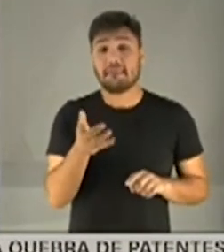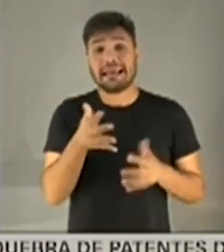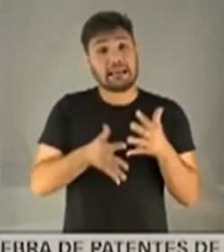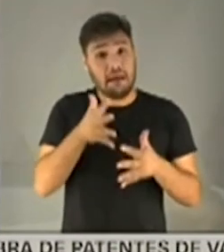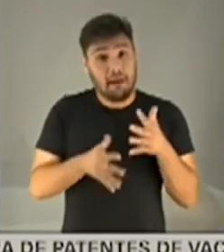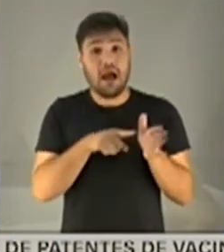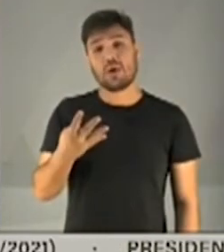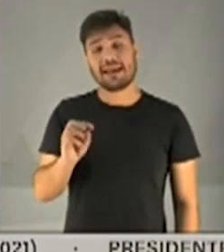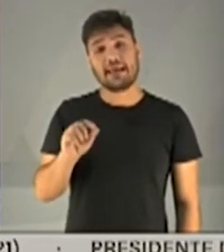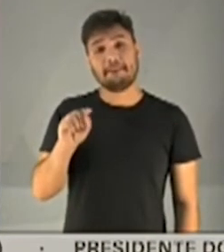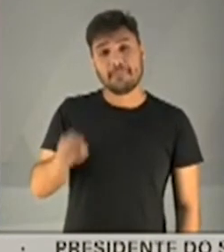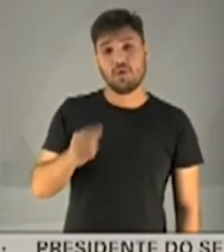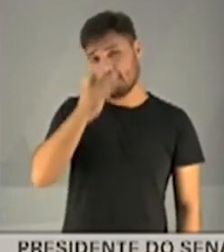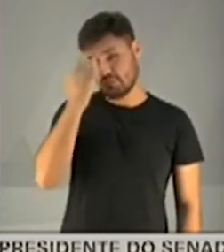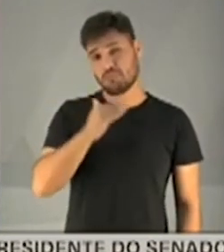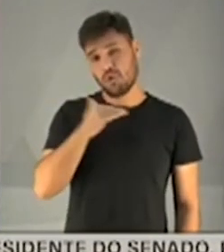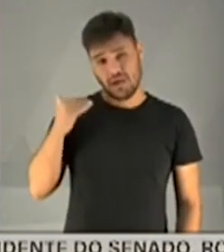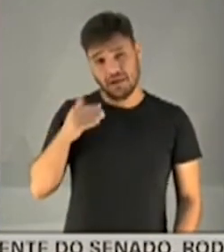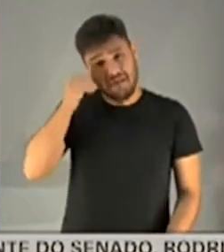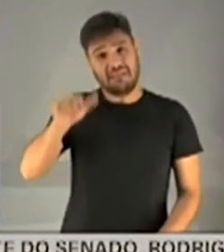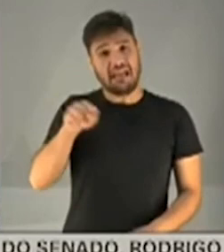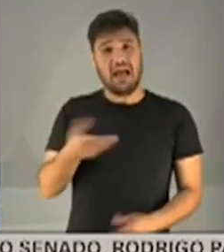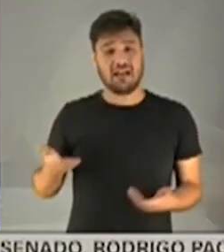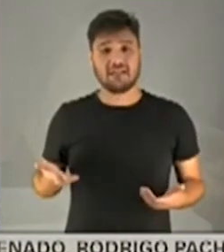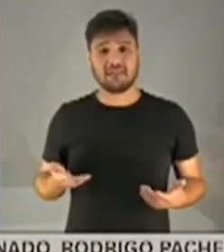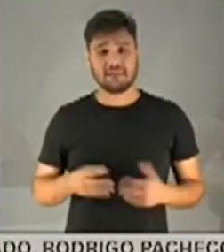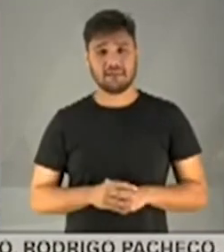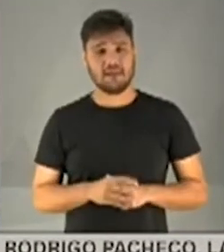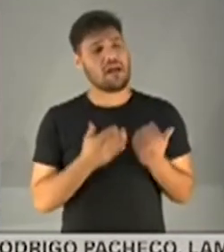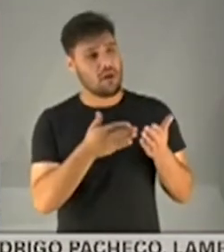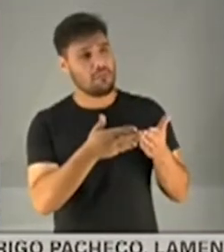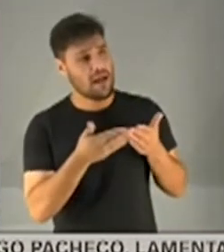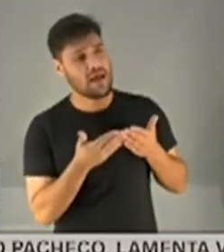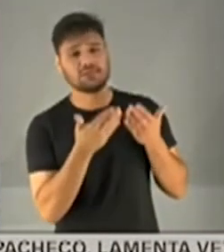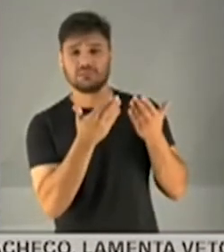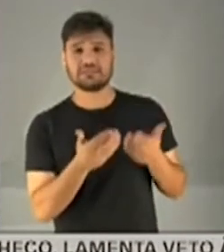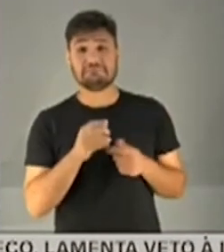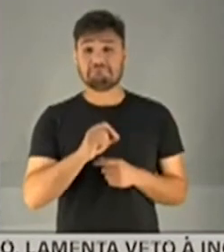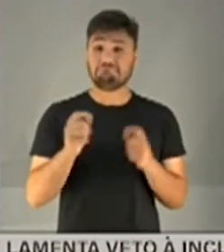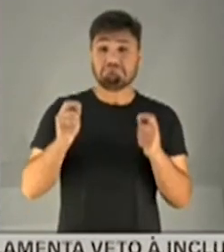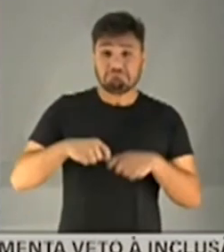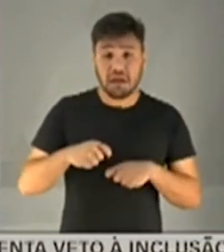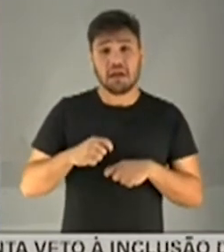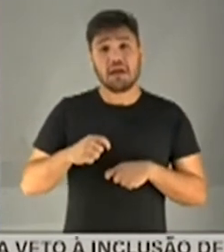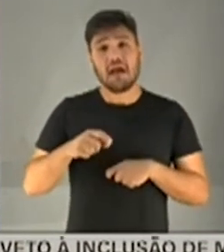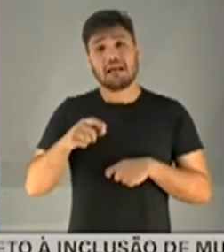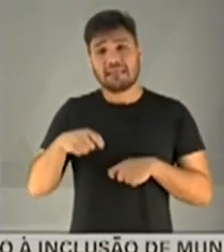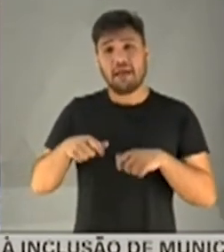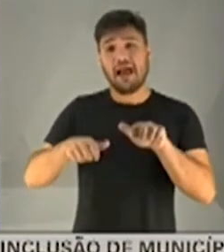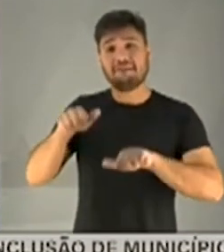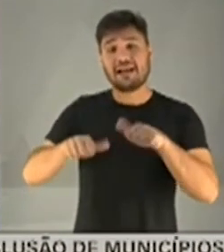da investigação. Eu entendo e, portanto, peço a Vossa Excelência que, se for possível, nós possamos avaliar